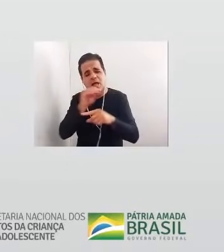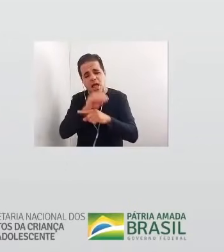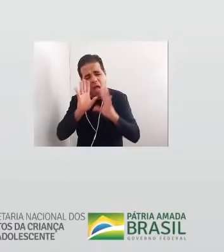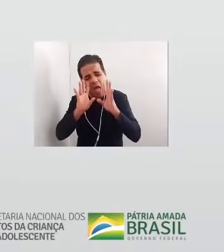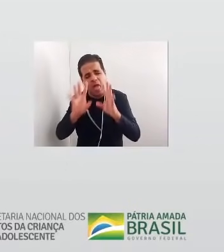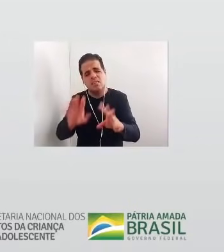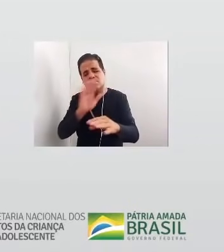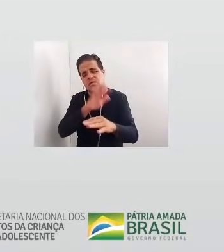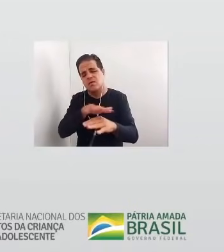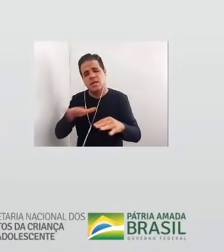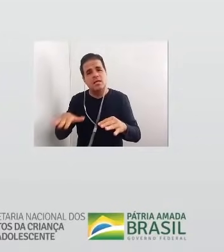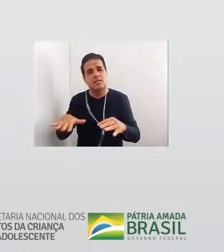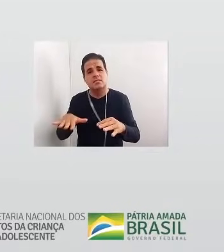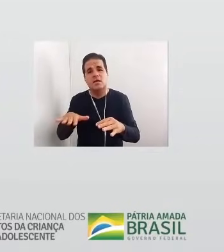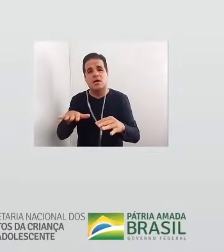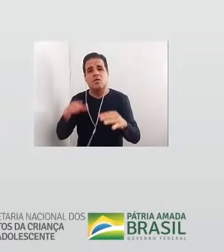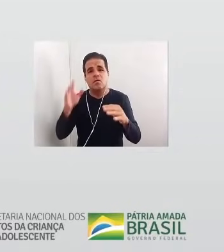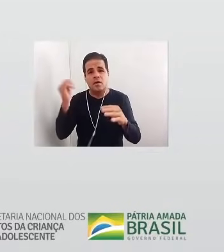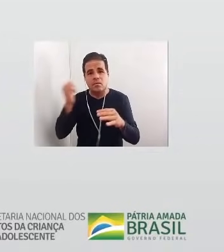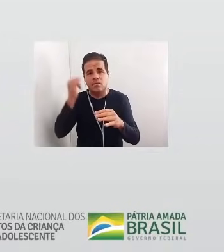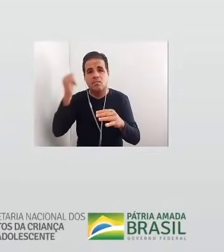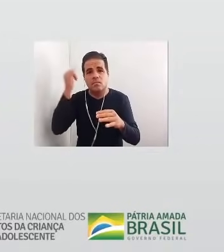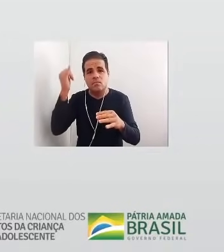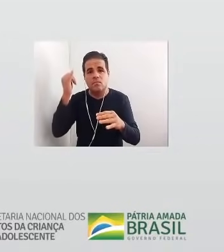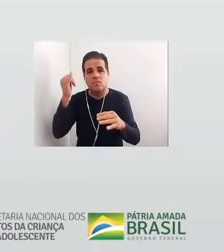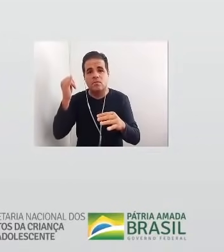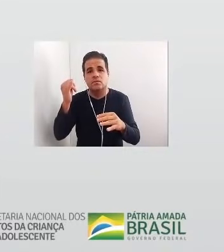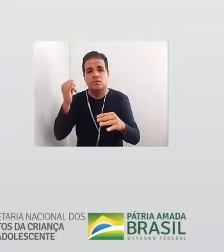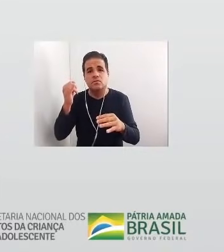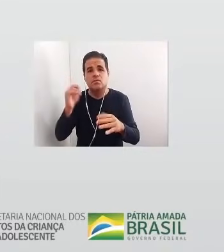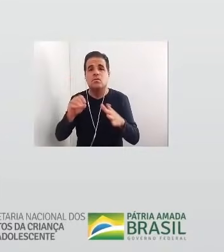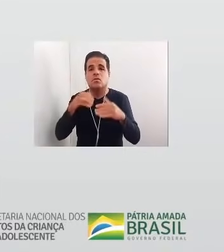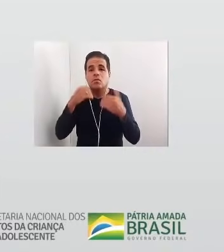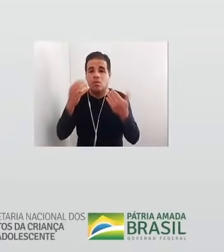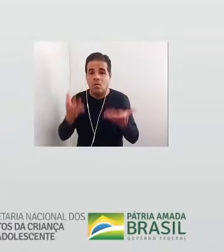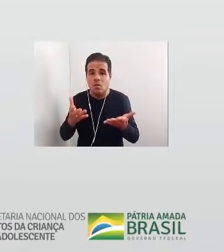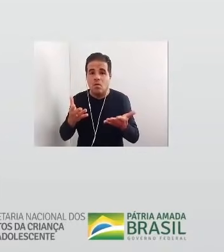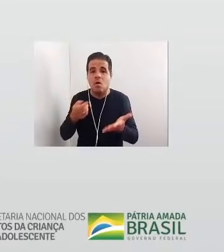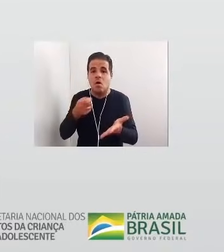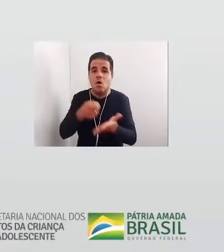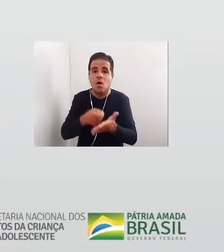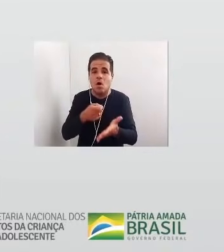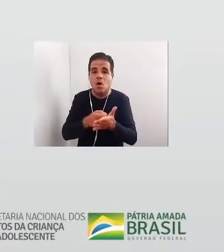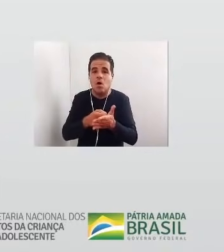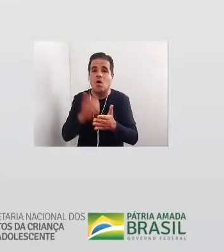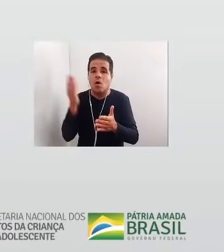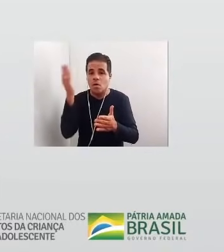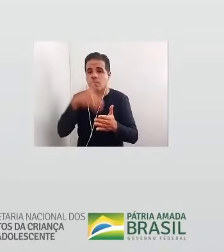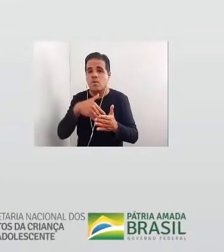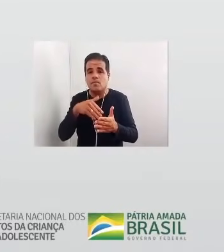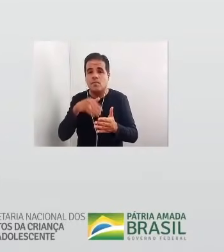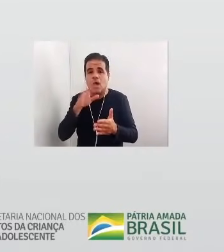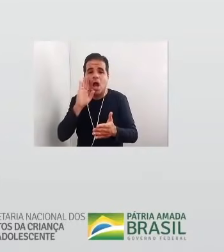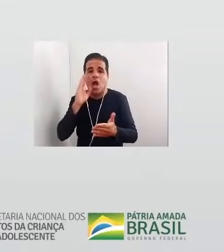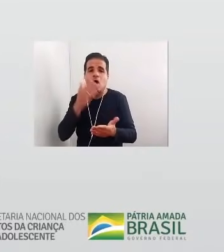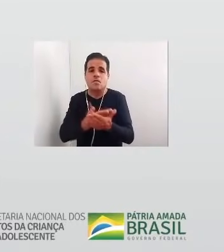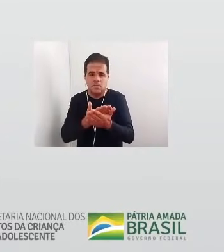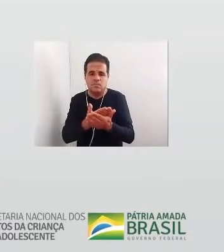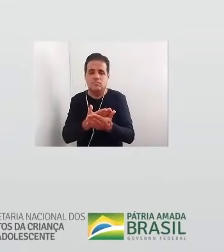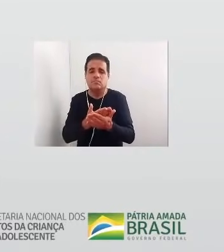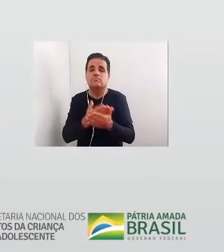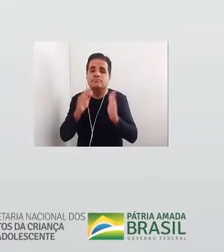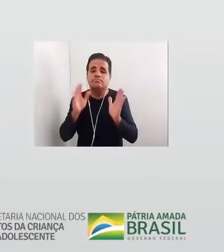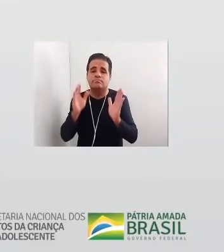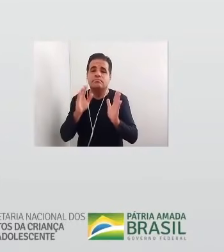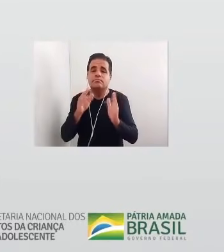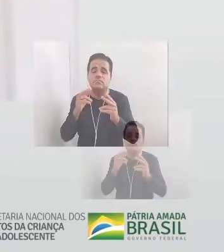fazer delas uma manobra ideológica ou uma cobaia para provar nossas convicções ideológicas. Espero ter respondido,